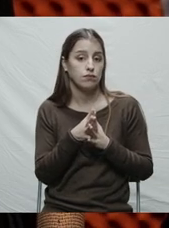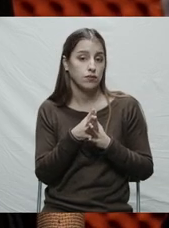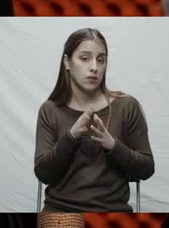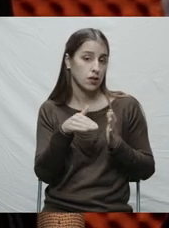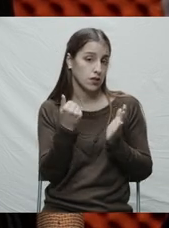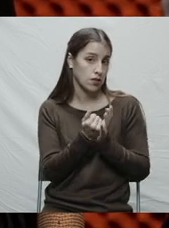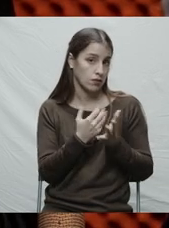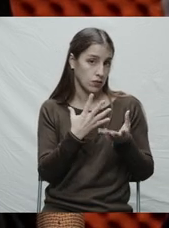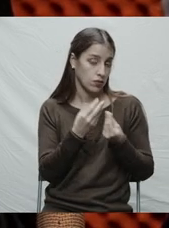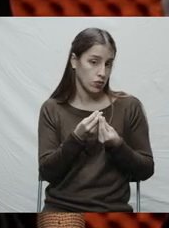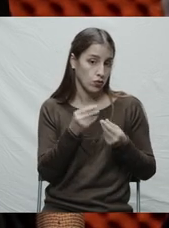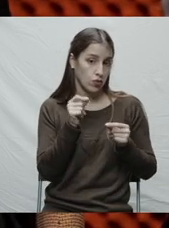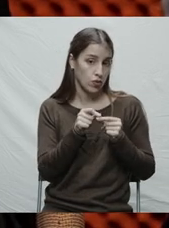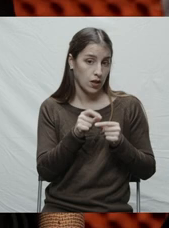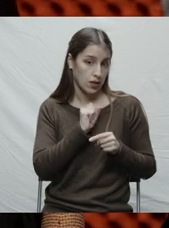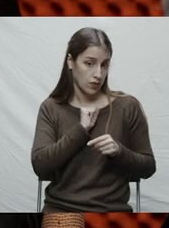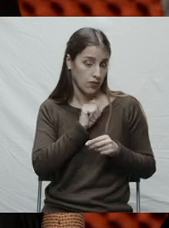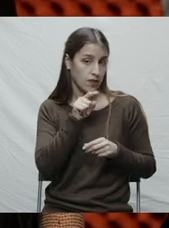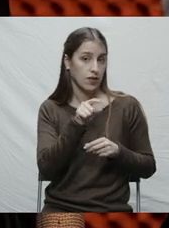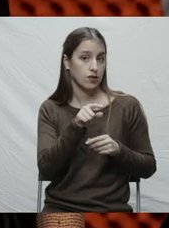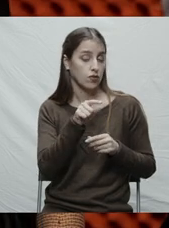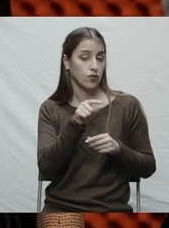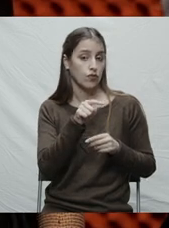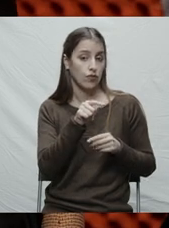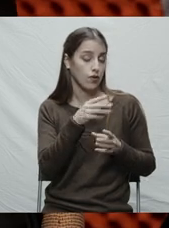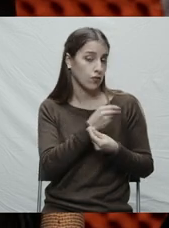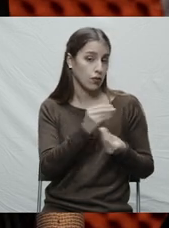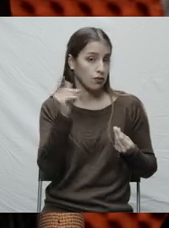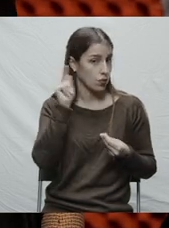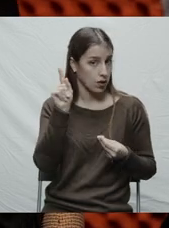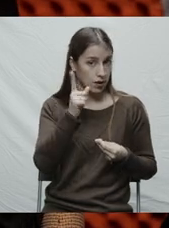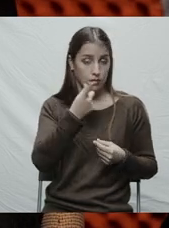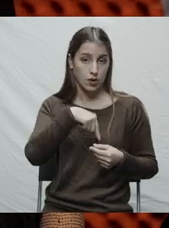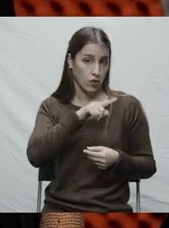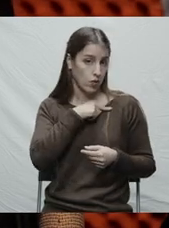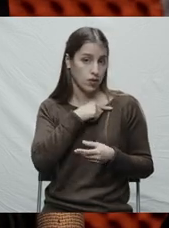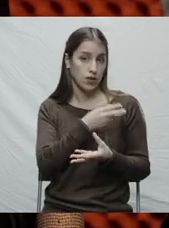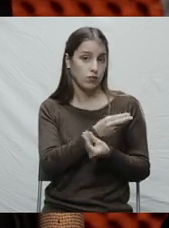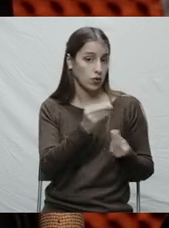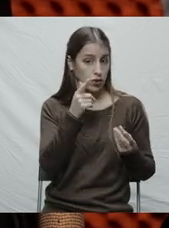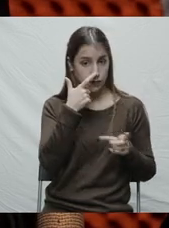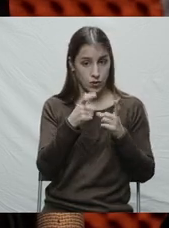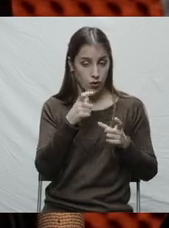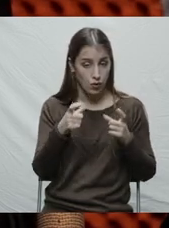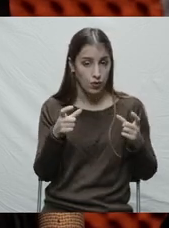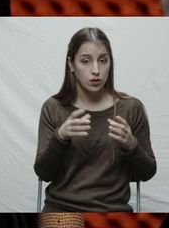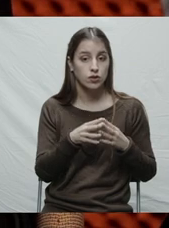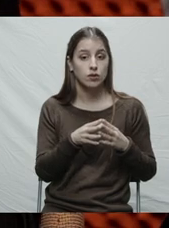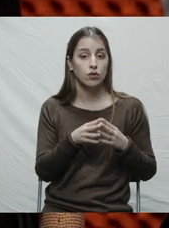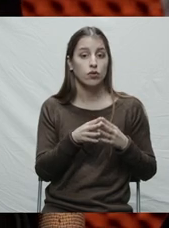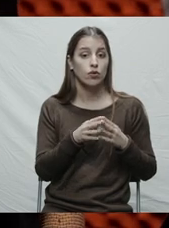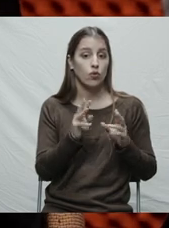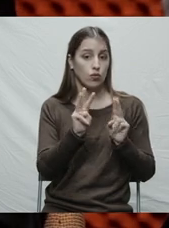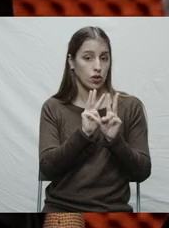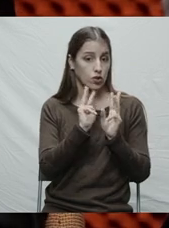e com colegas meus. Isso foi determinante, ou seja, para nós e para muitas pessoas, fora. Acho eu aqueles workshops